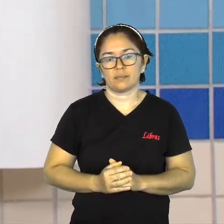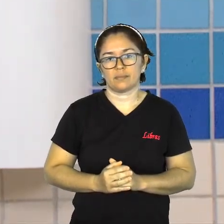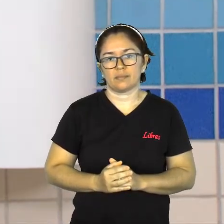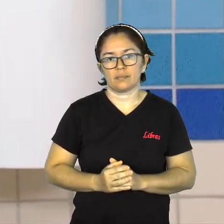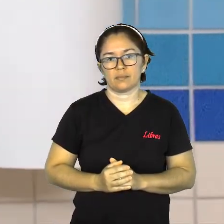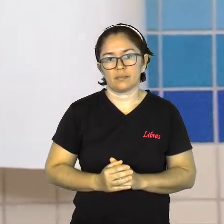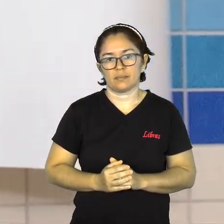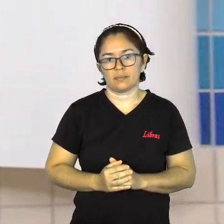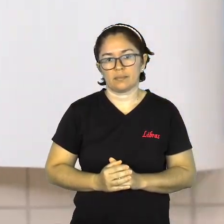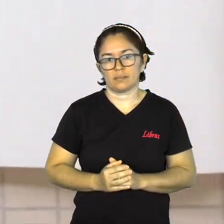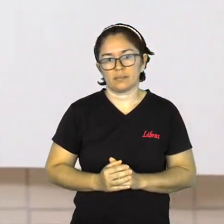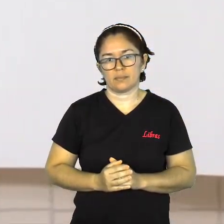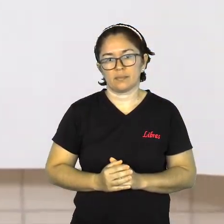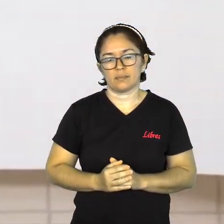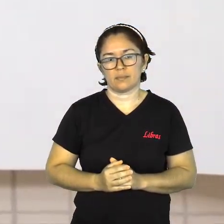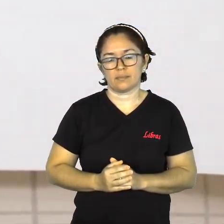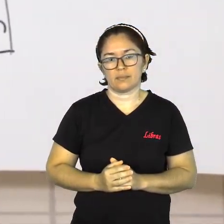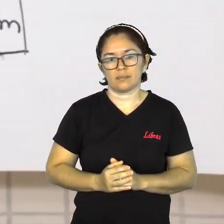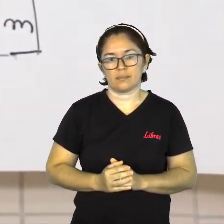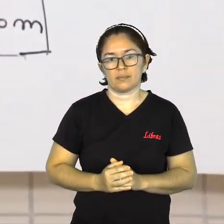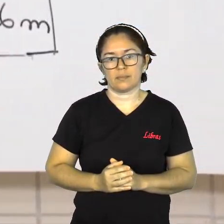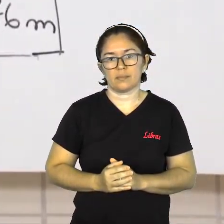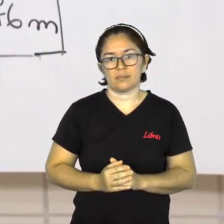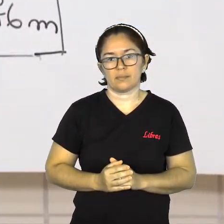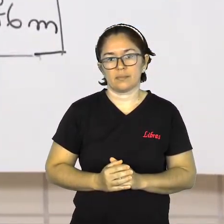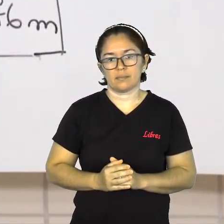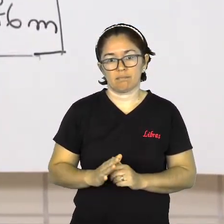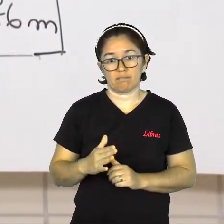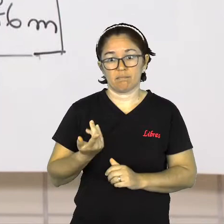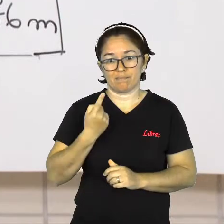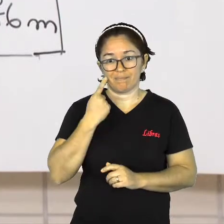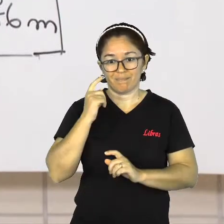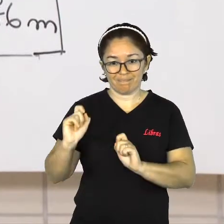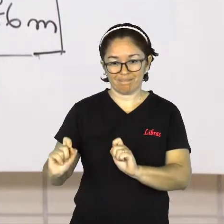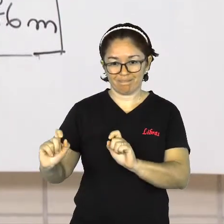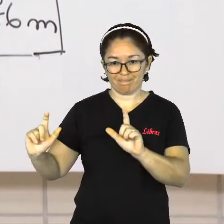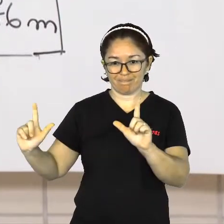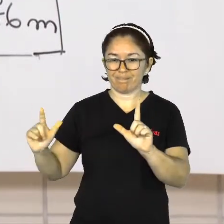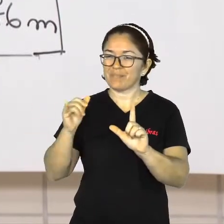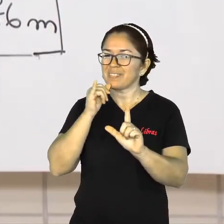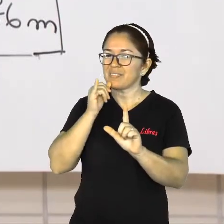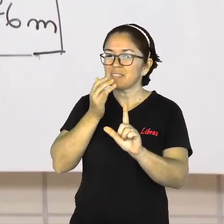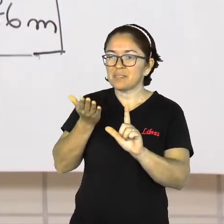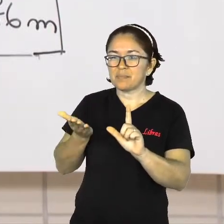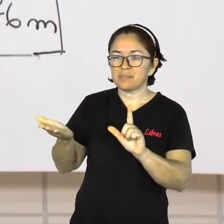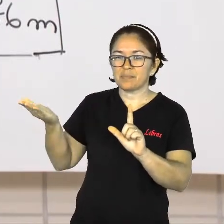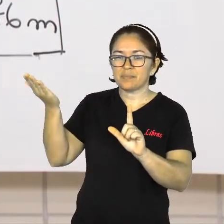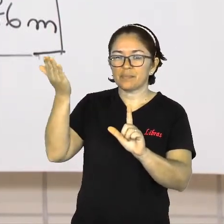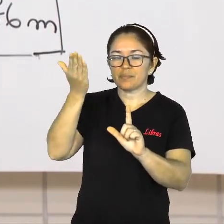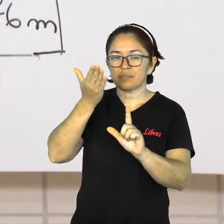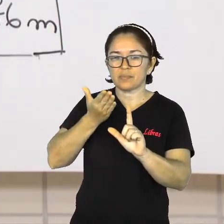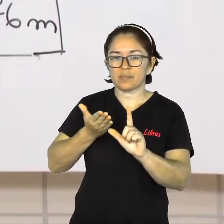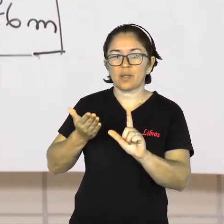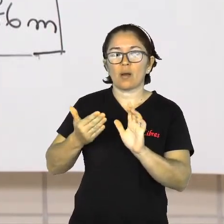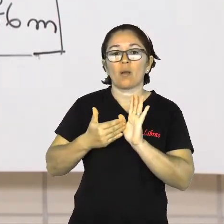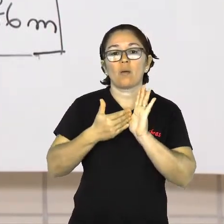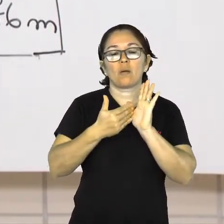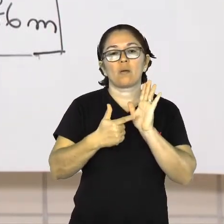Eu tenho aqui o Eugênio, turma. Então, veja só. Com esse exemplo aqui, eu estou trazendo